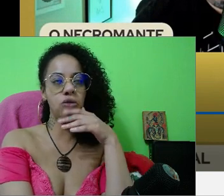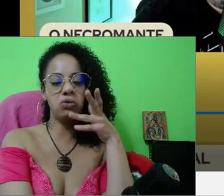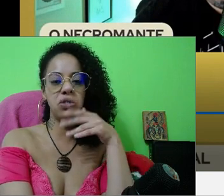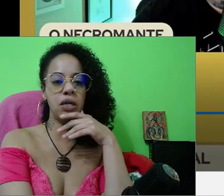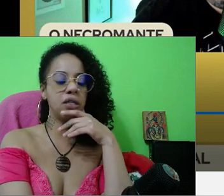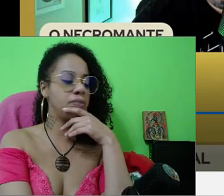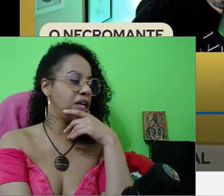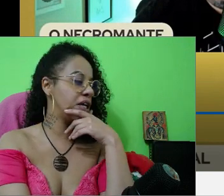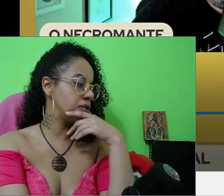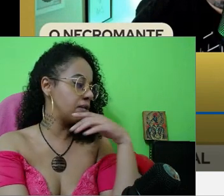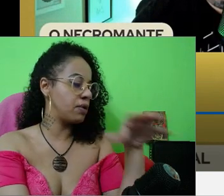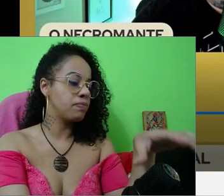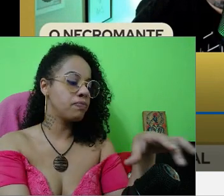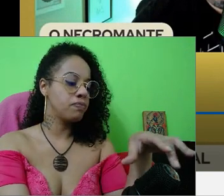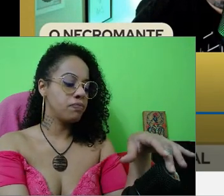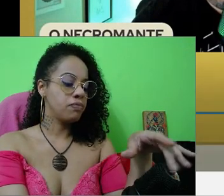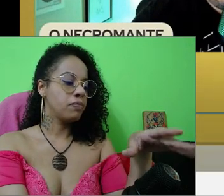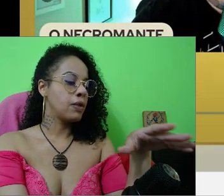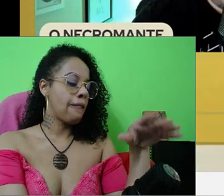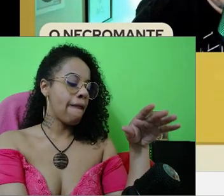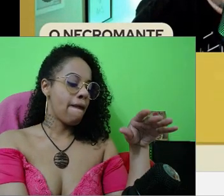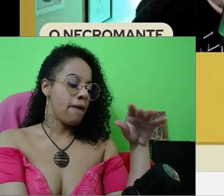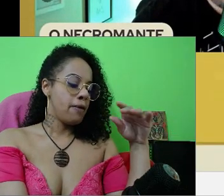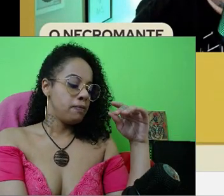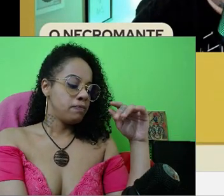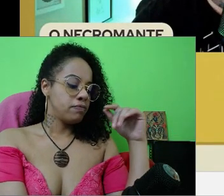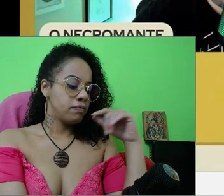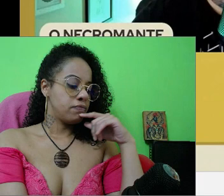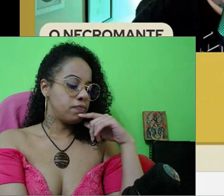sua eu acredito eu não sei também nem quero saber